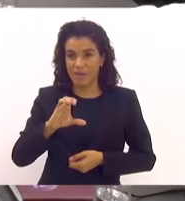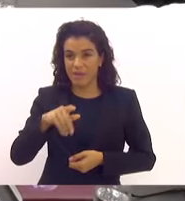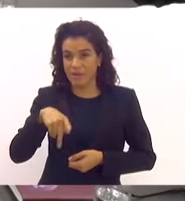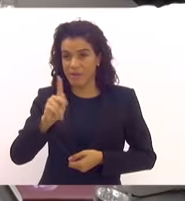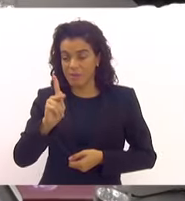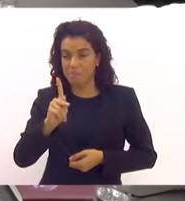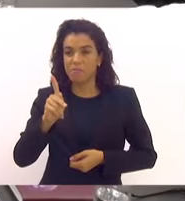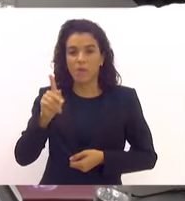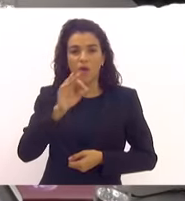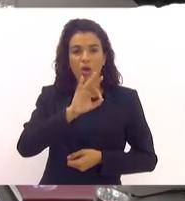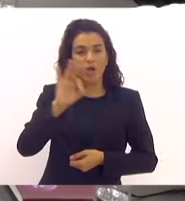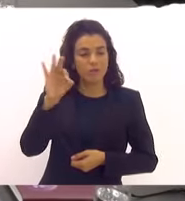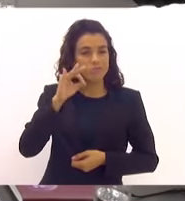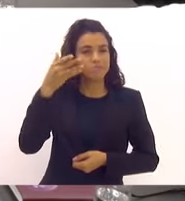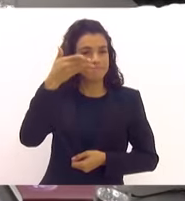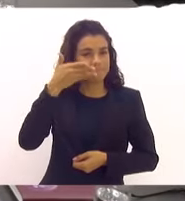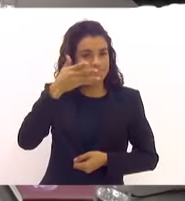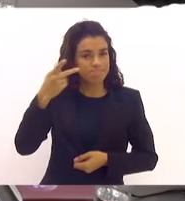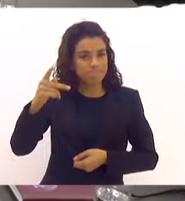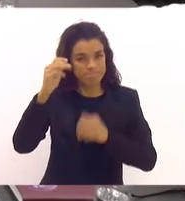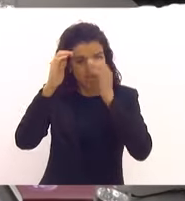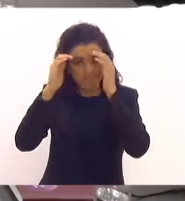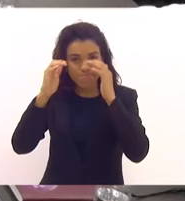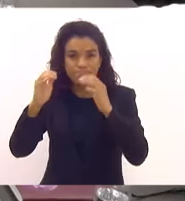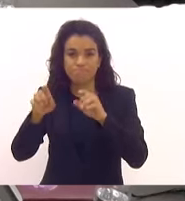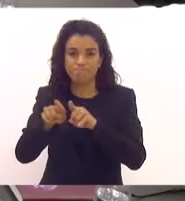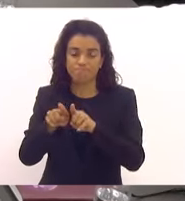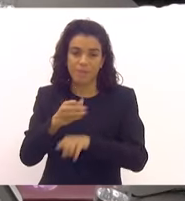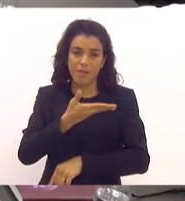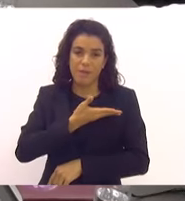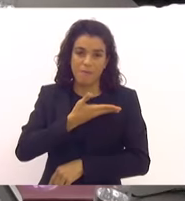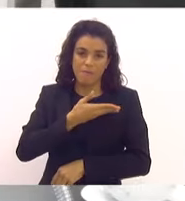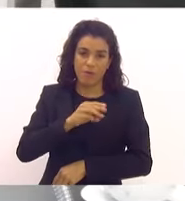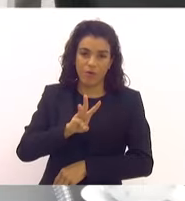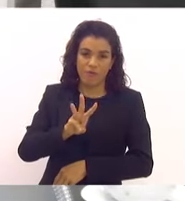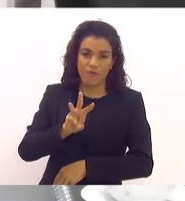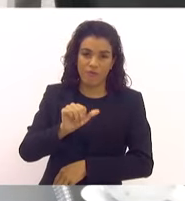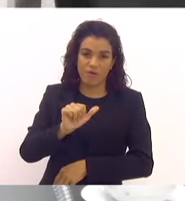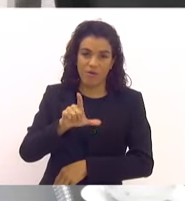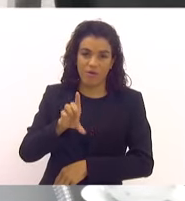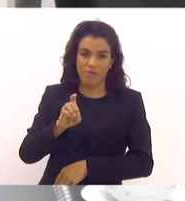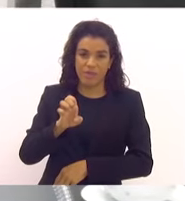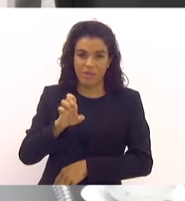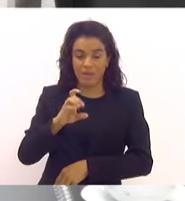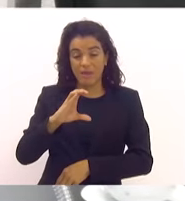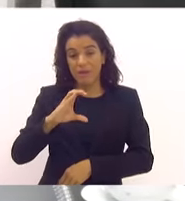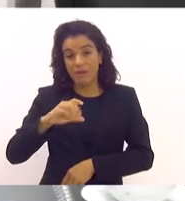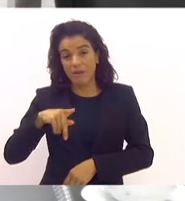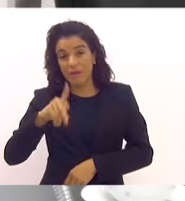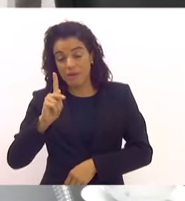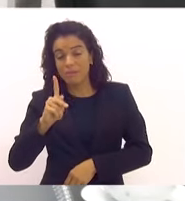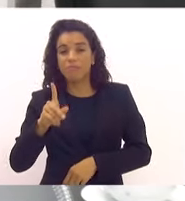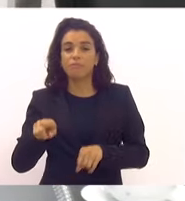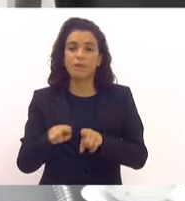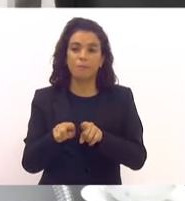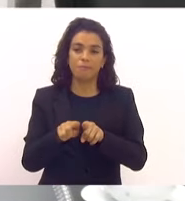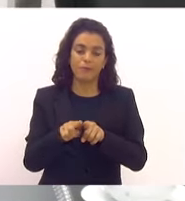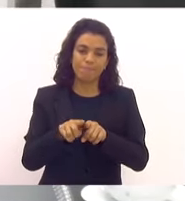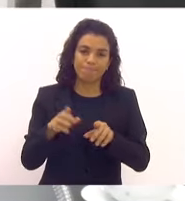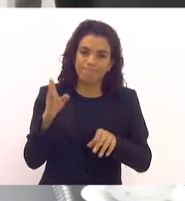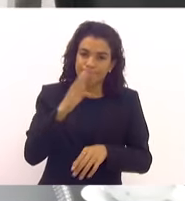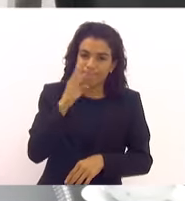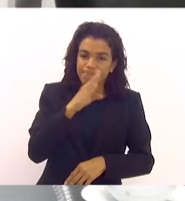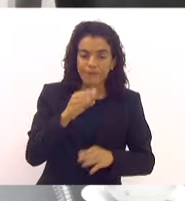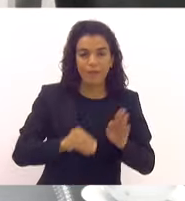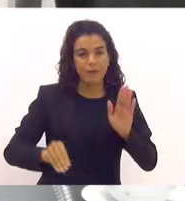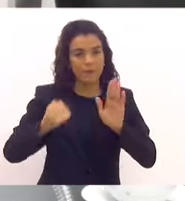oportuna a fala de Vossa Excelência e, obviamente, respeitar aqui o nosso querido amigo deputado Valdec, incluir a maior brevidade possível esse